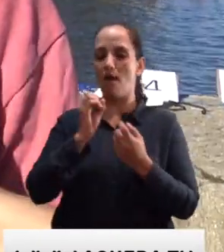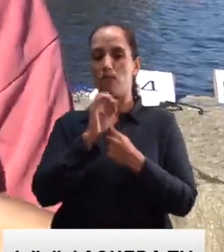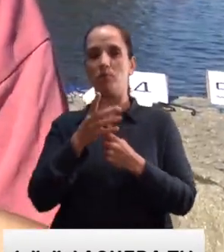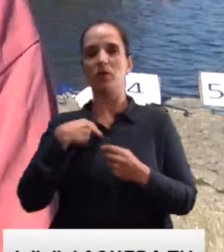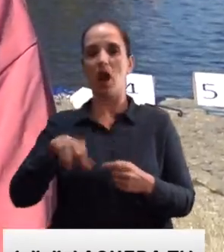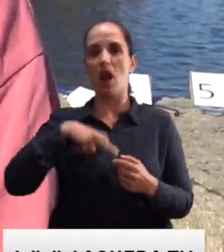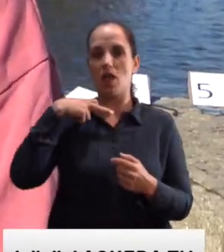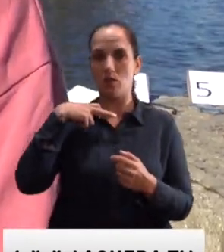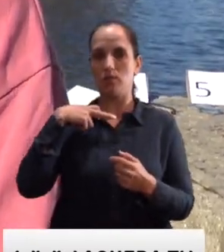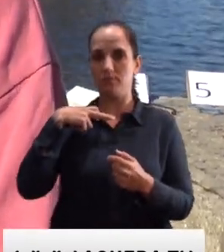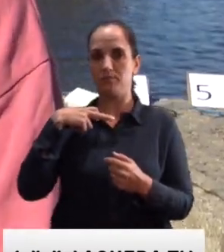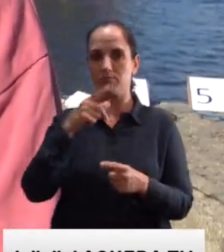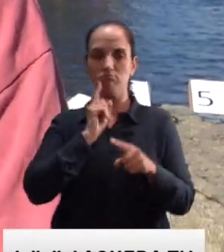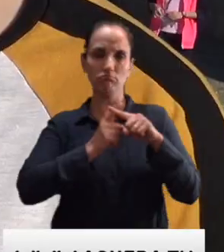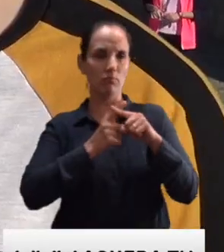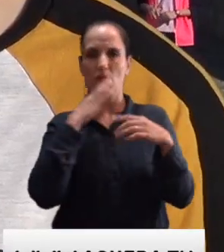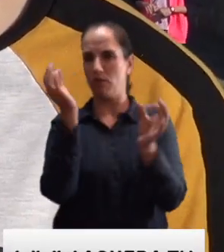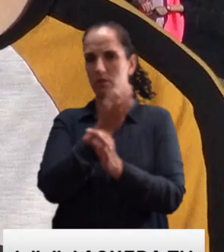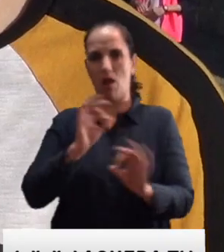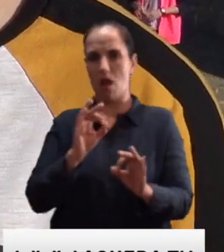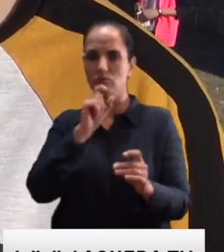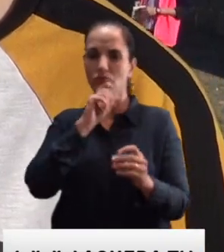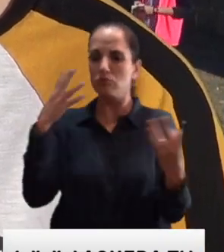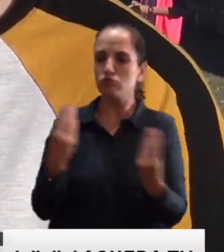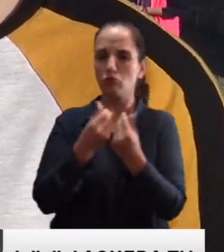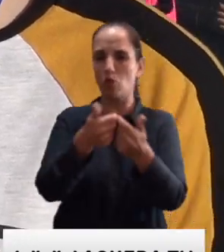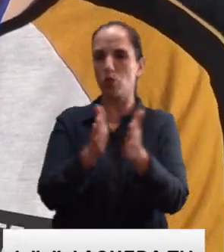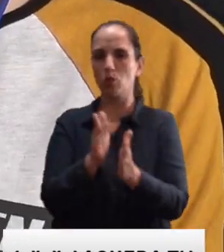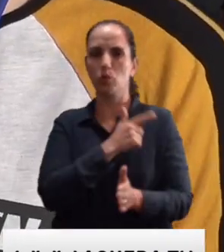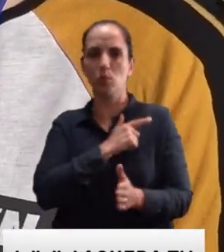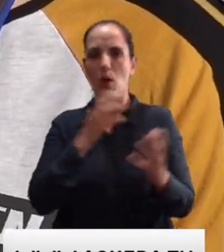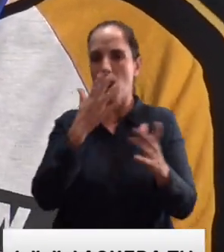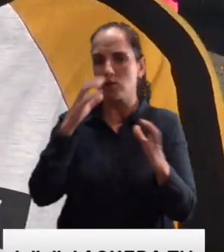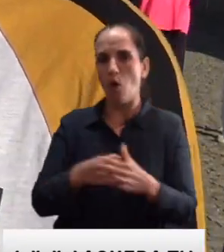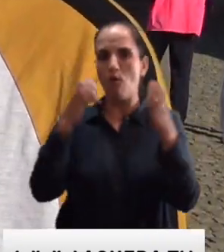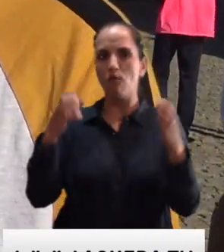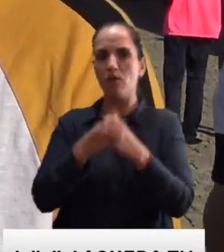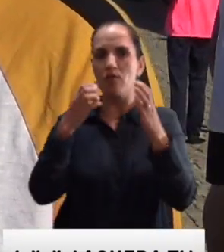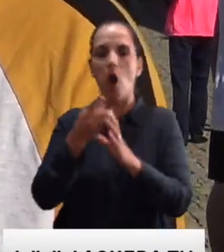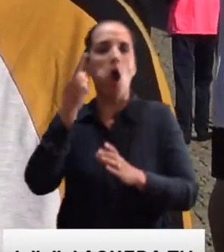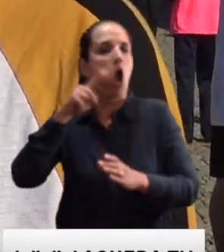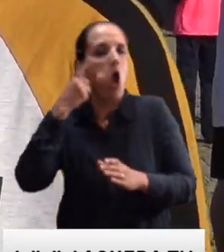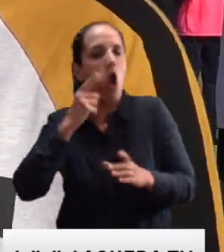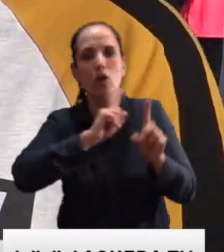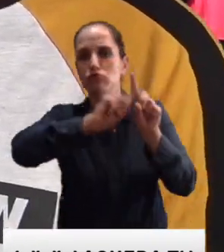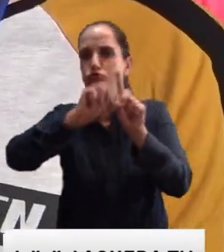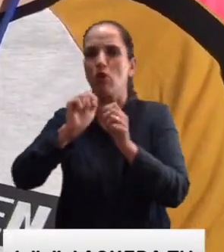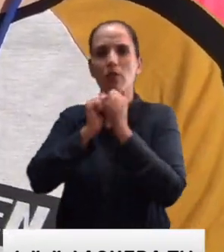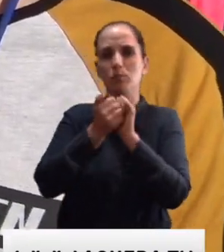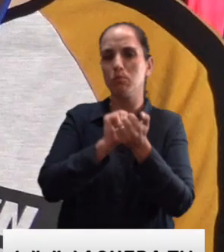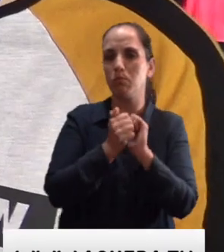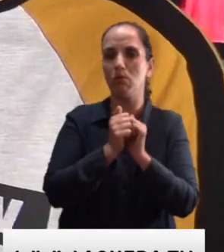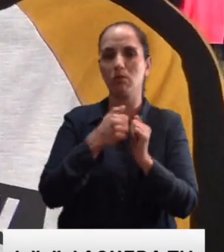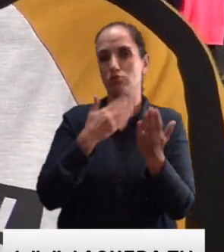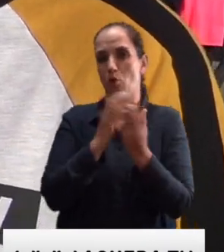formação. São vários cargos que nós temos aqui. Acho fantástico juntarem todas as turmas num convívio e experimentarem algum